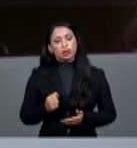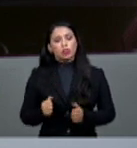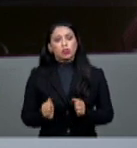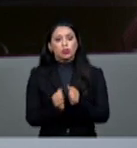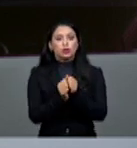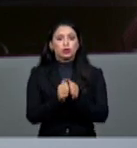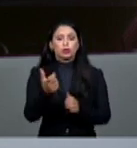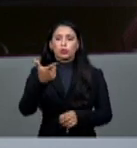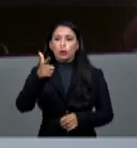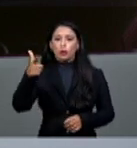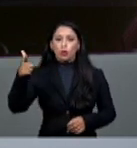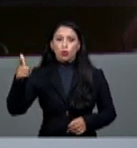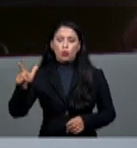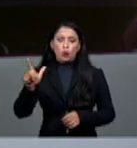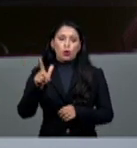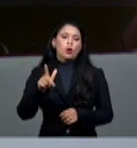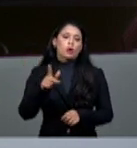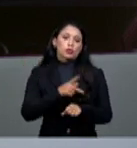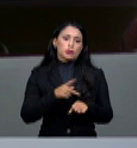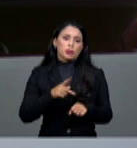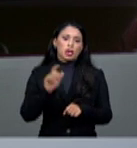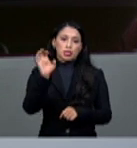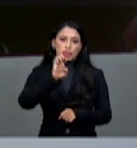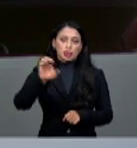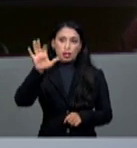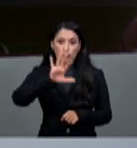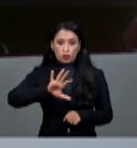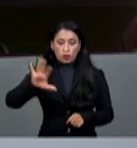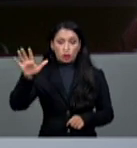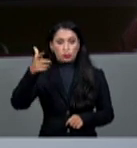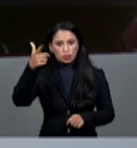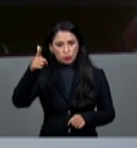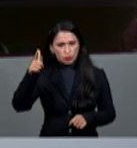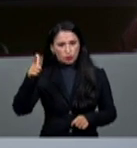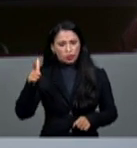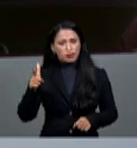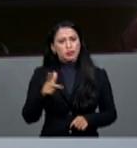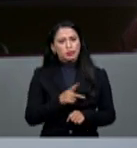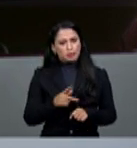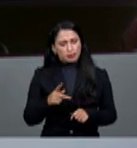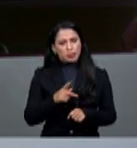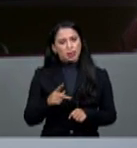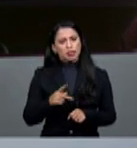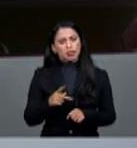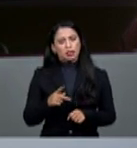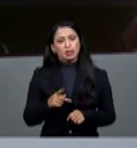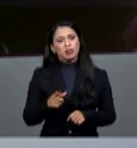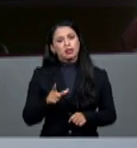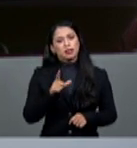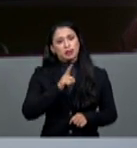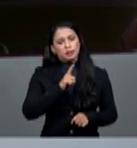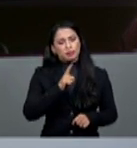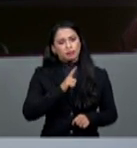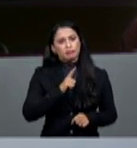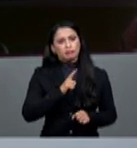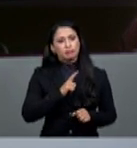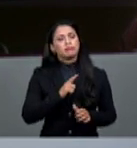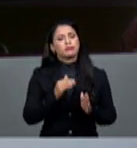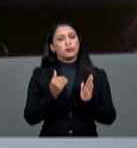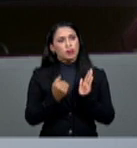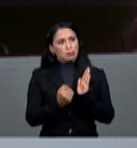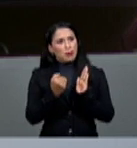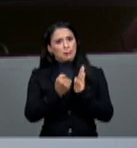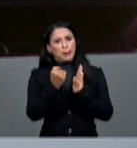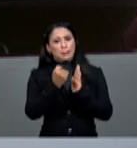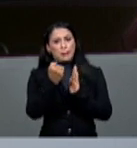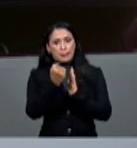de alguns países europeus. Os outros países todos, a partir daí, têm uma pontuação